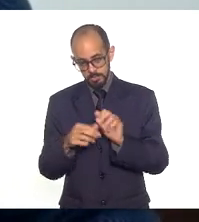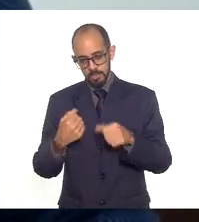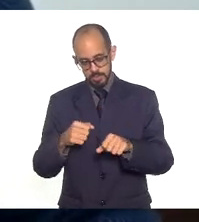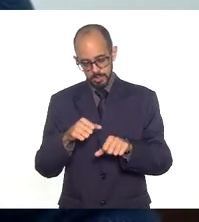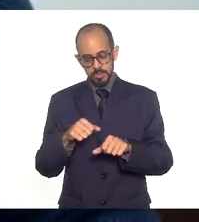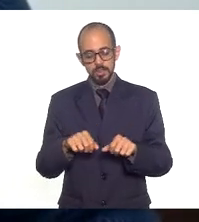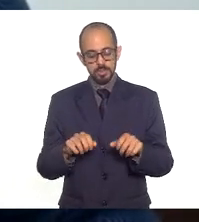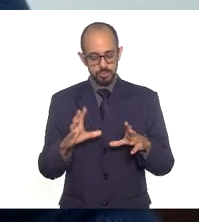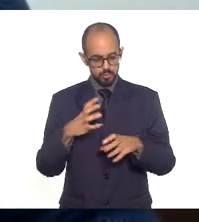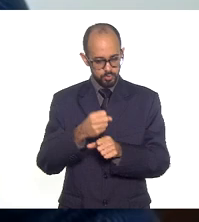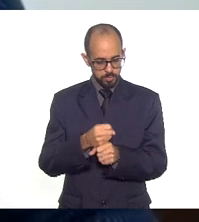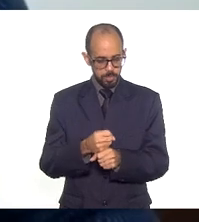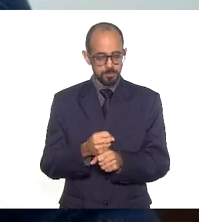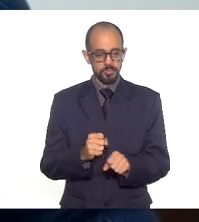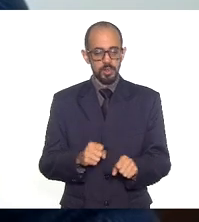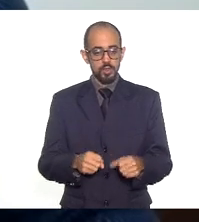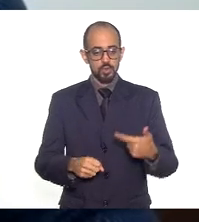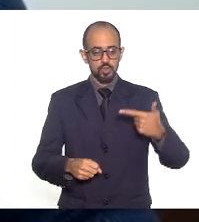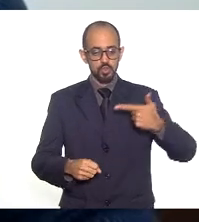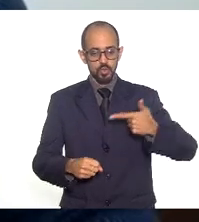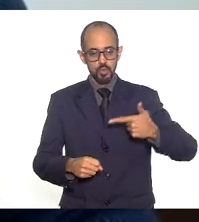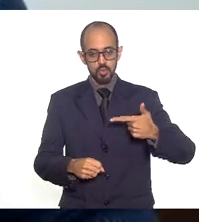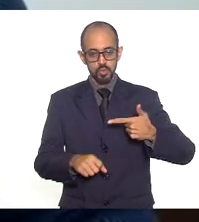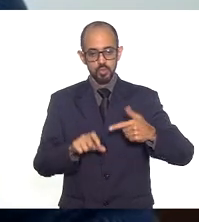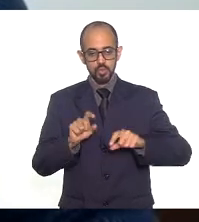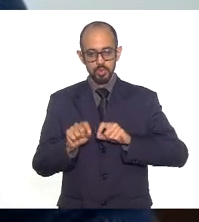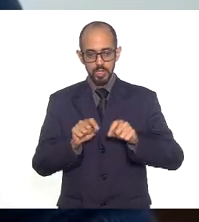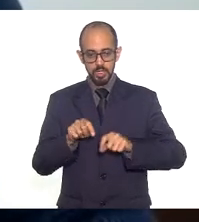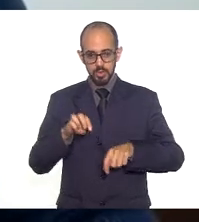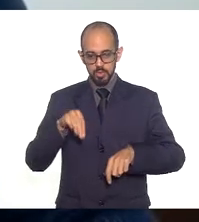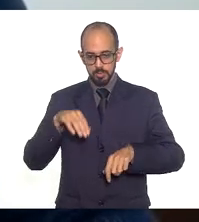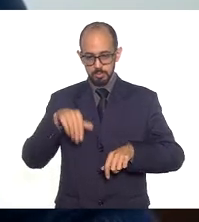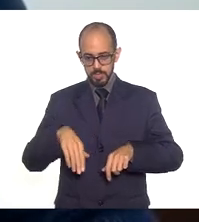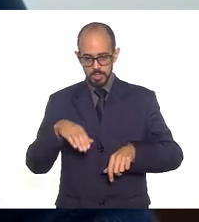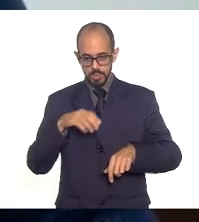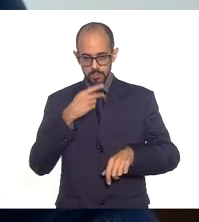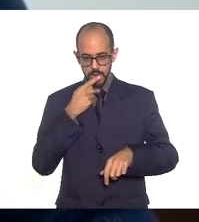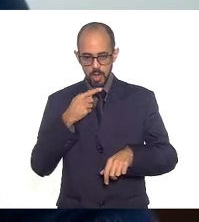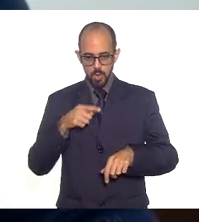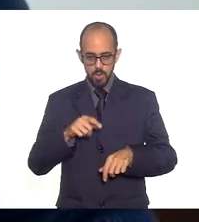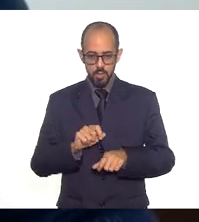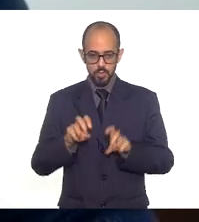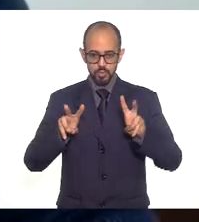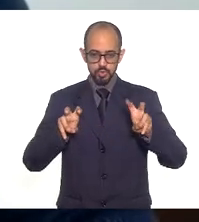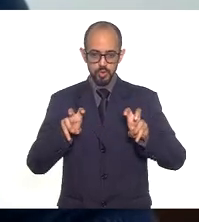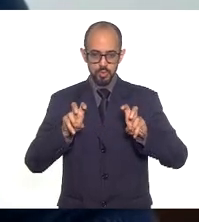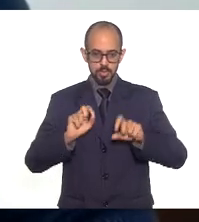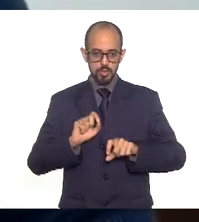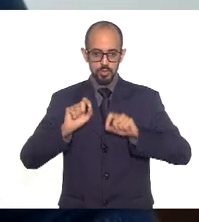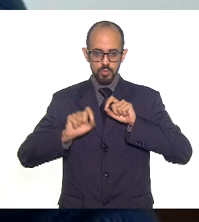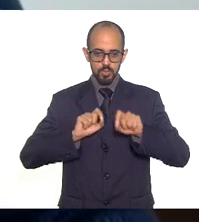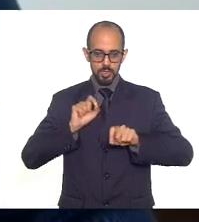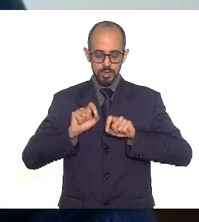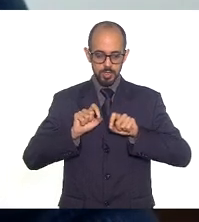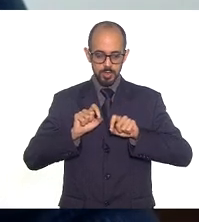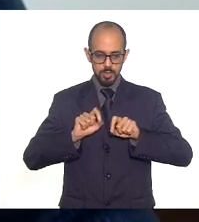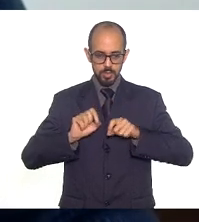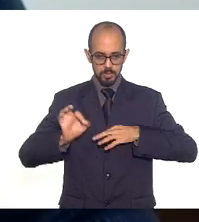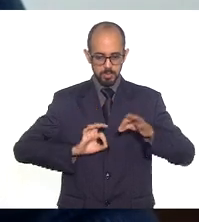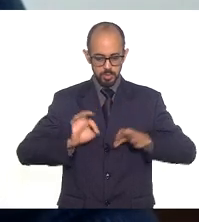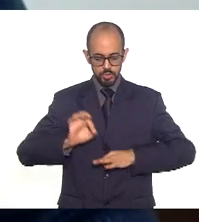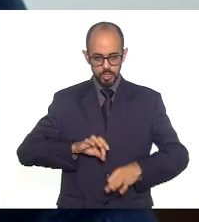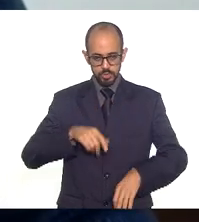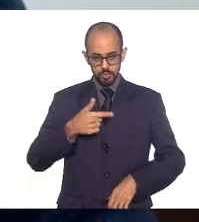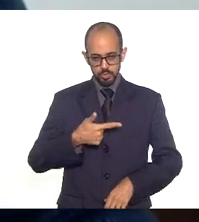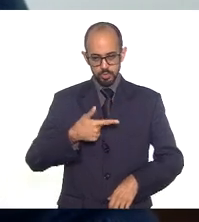correto. Segundo, que eu acho que essa observação que o Mink fez sobre o projeto